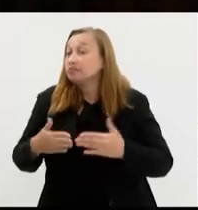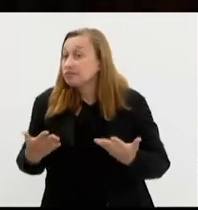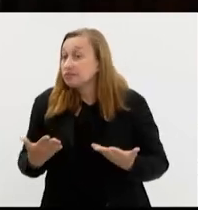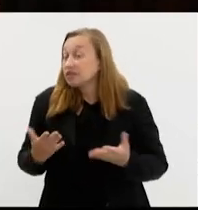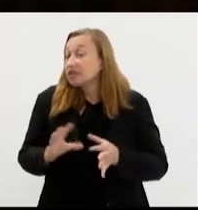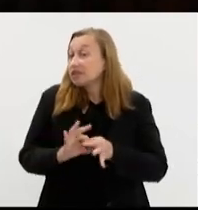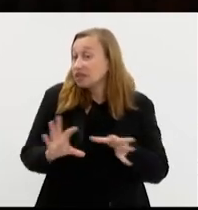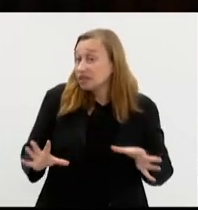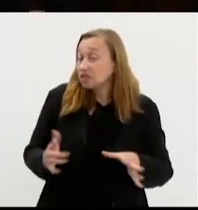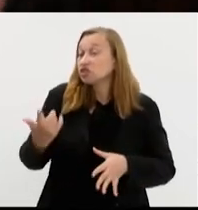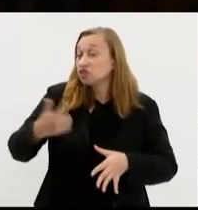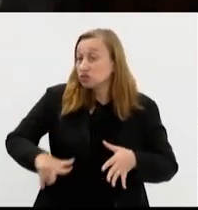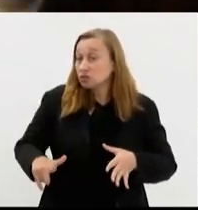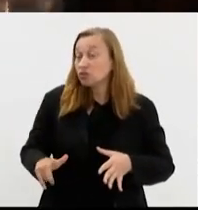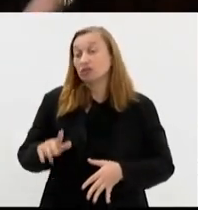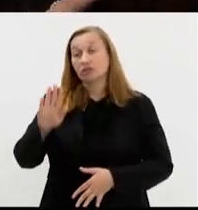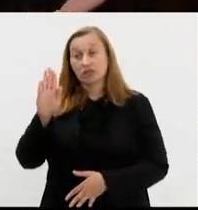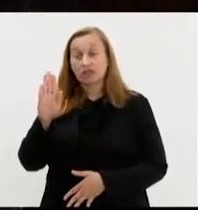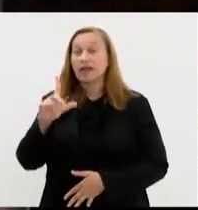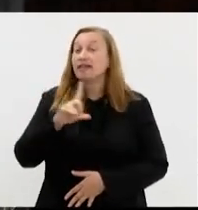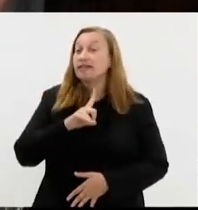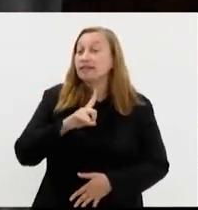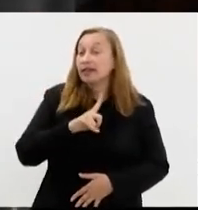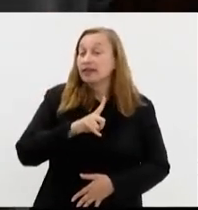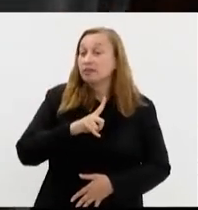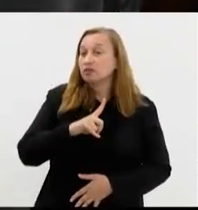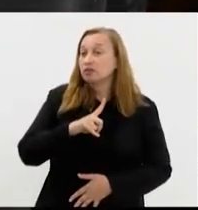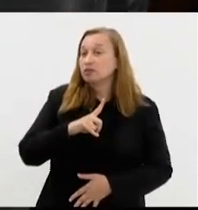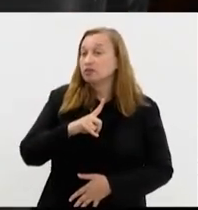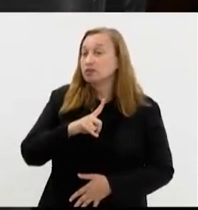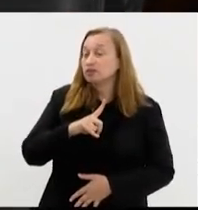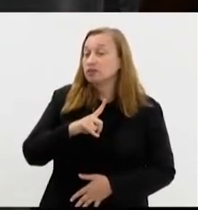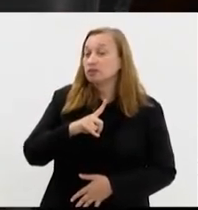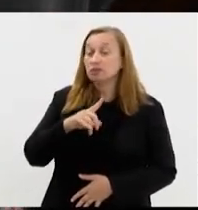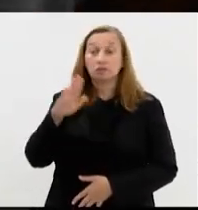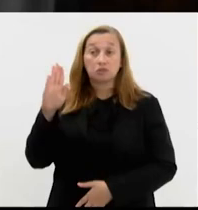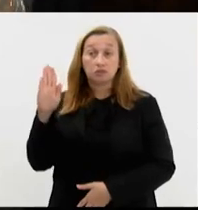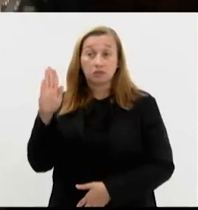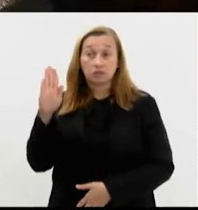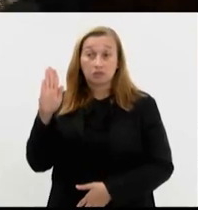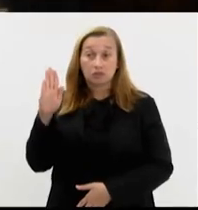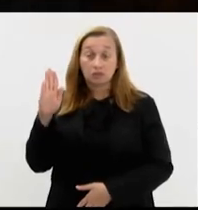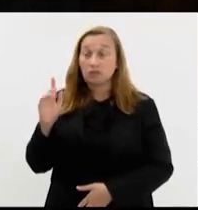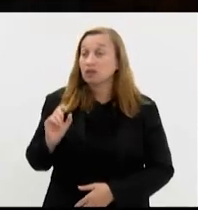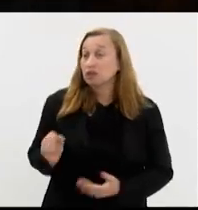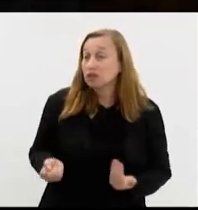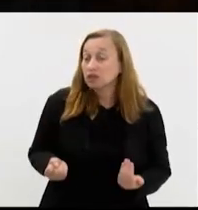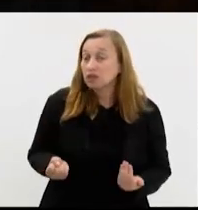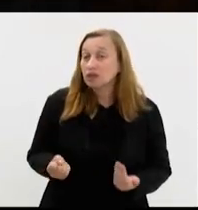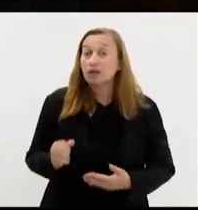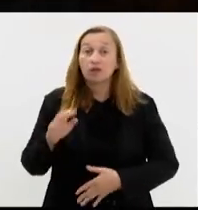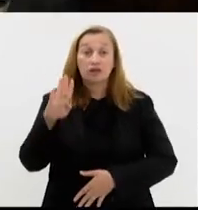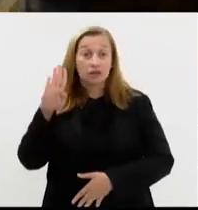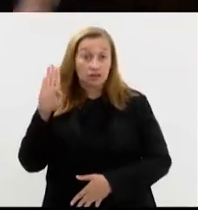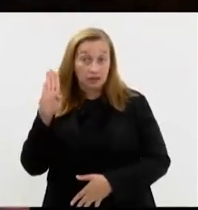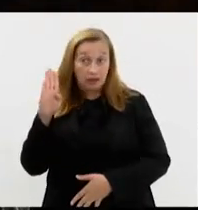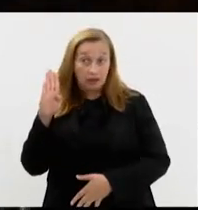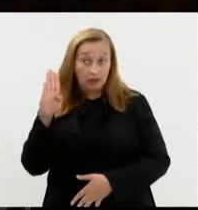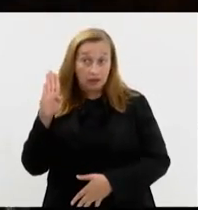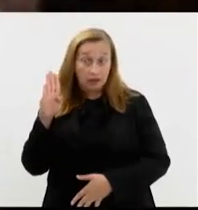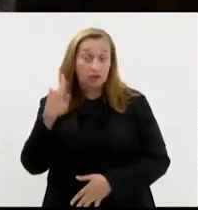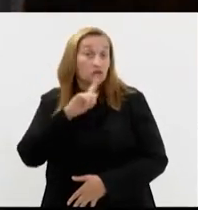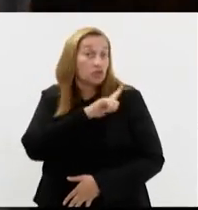temos candidatos que aquilo que os americanos falam inof eles são ao mesmo tempo candidatos e